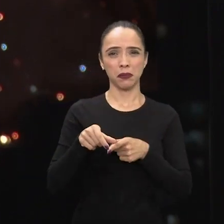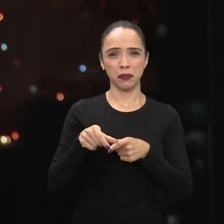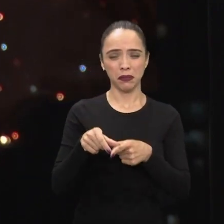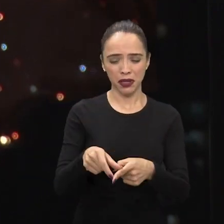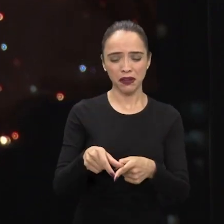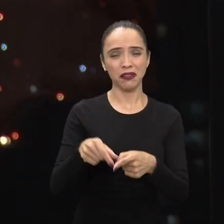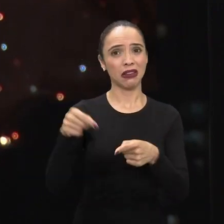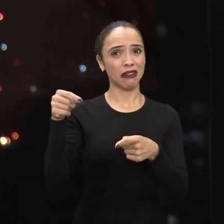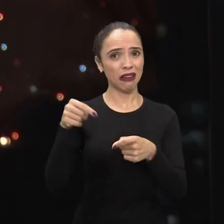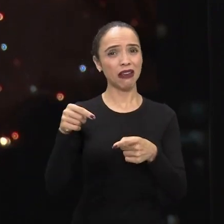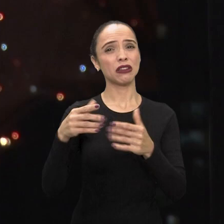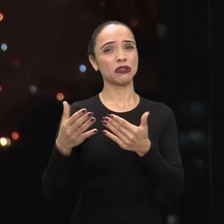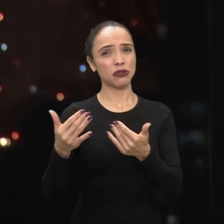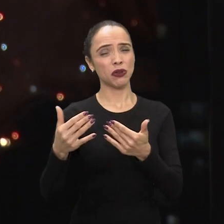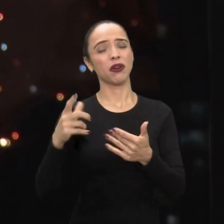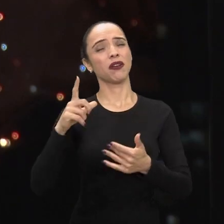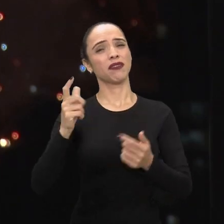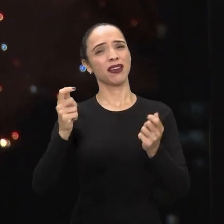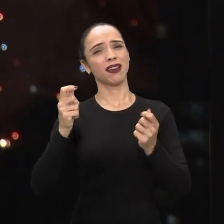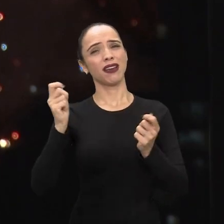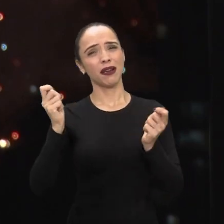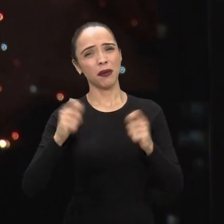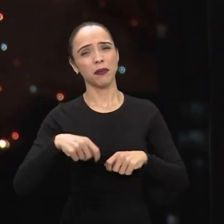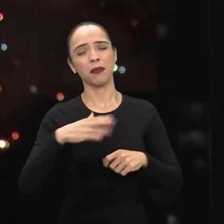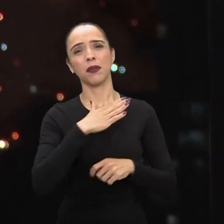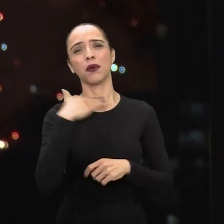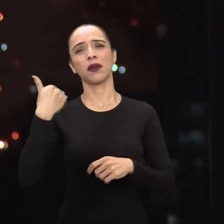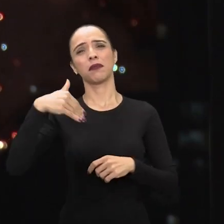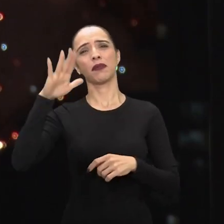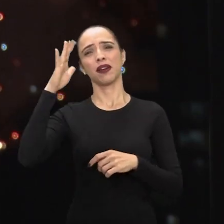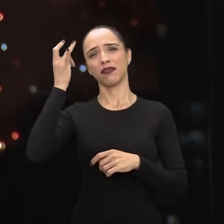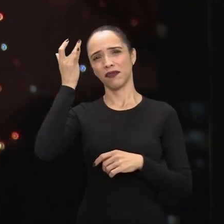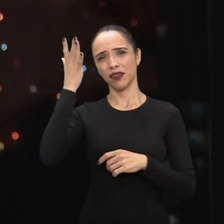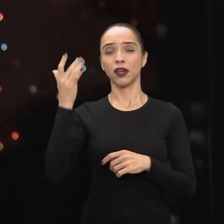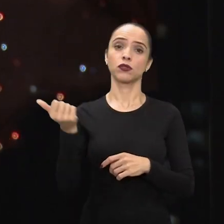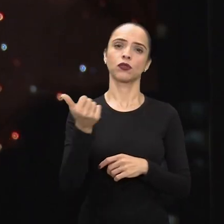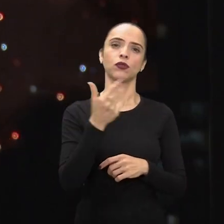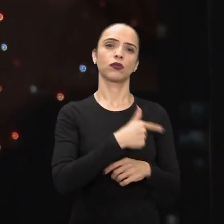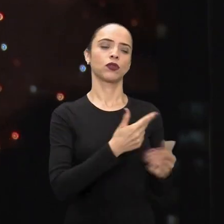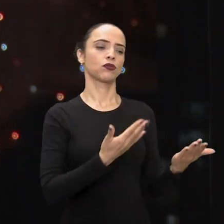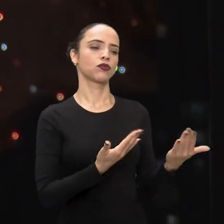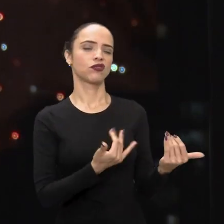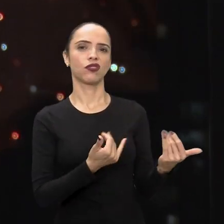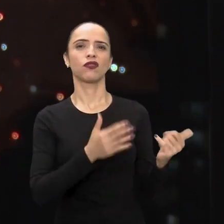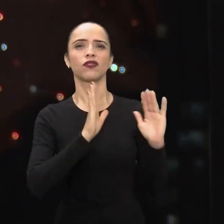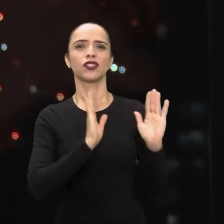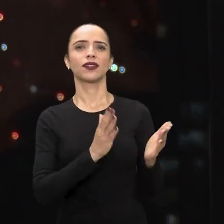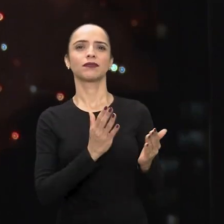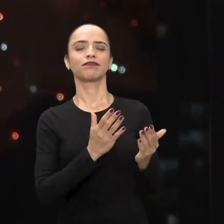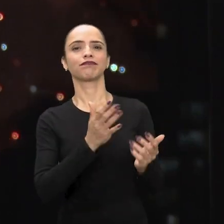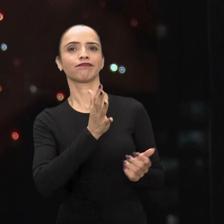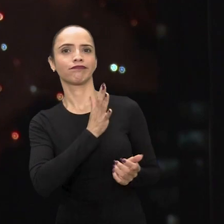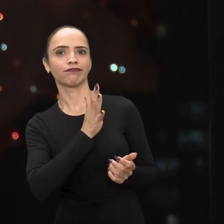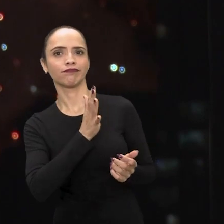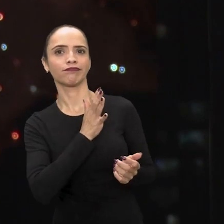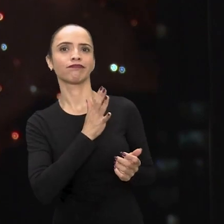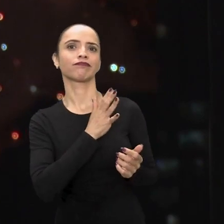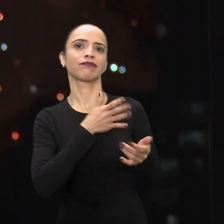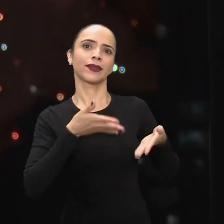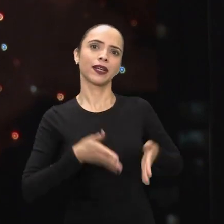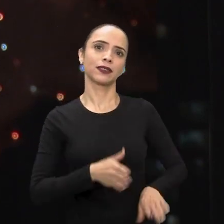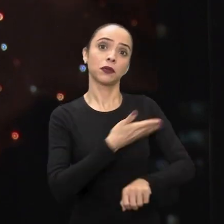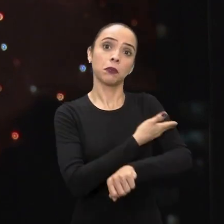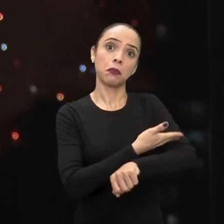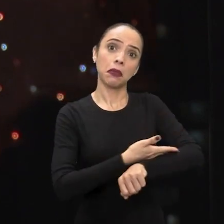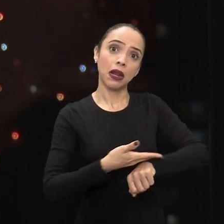ele tem uma chance muito maior de morrer né do que um jovem de classe média né